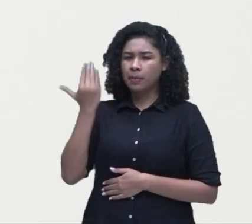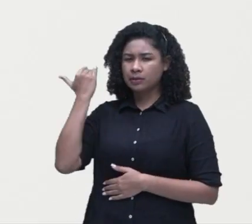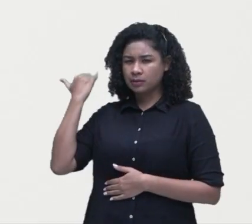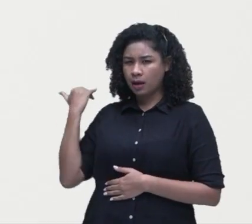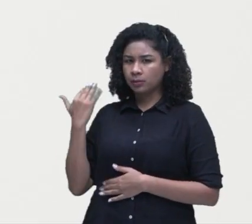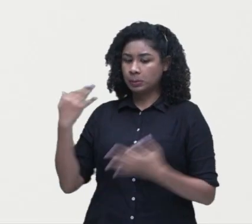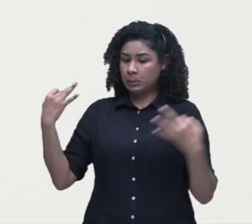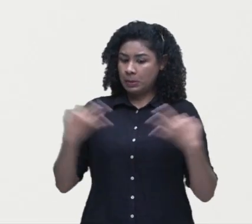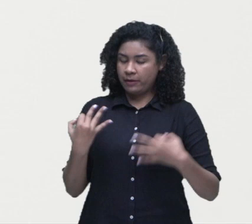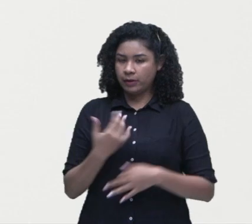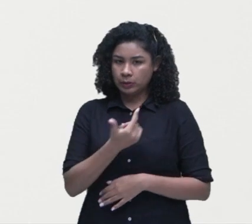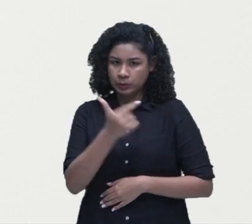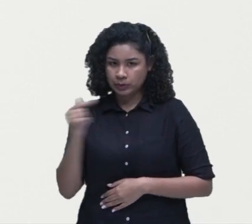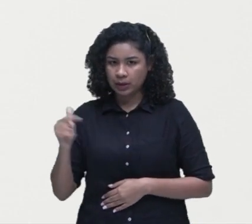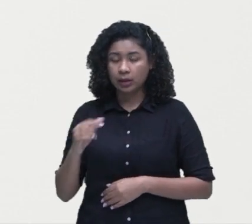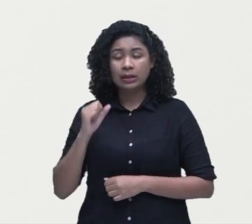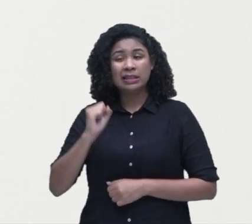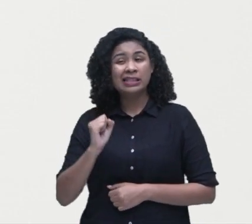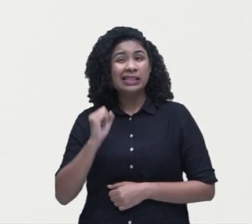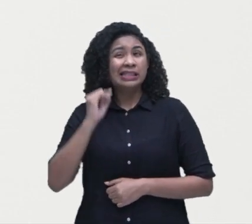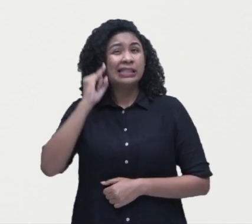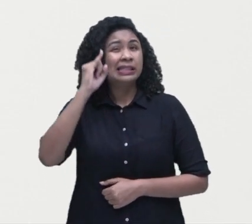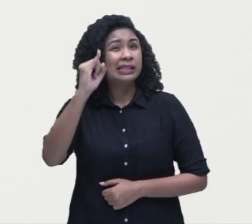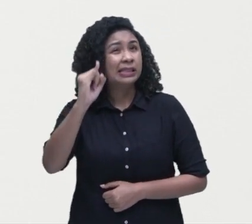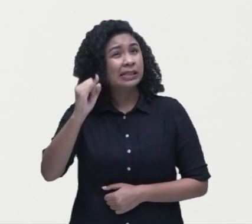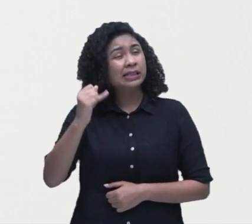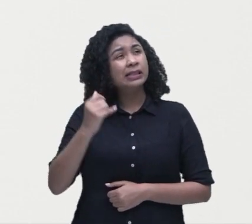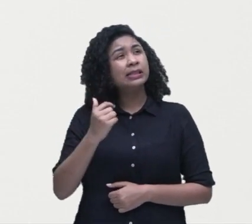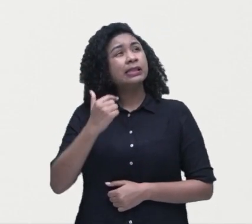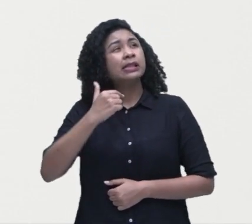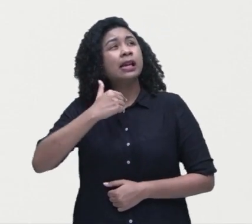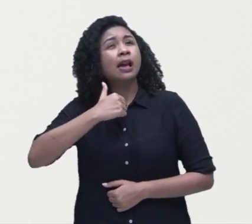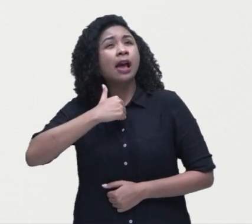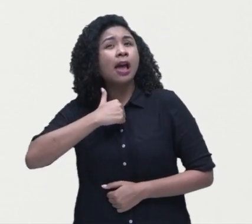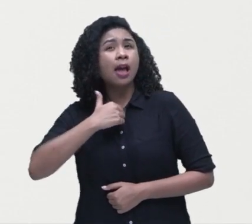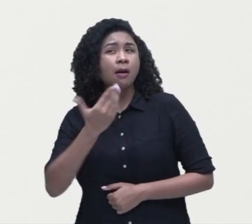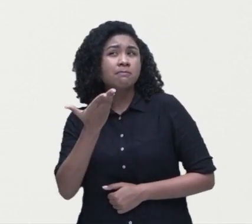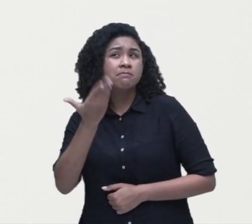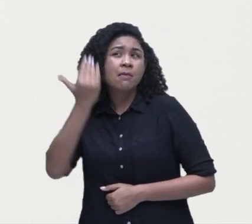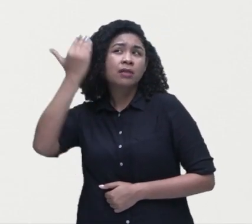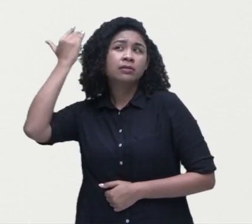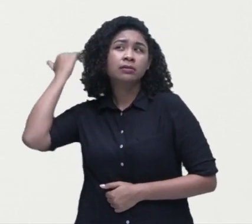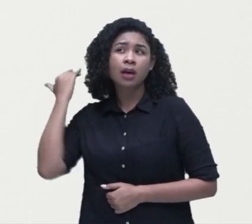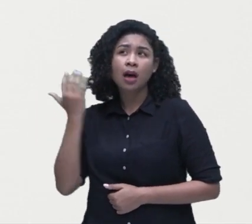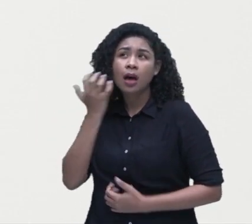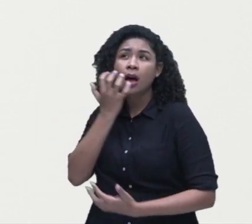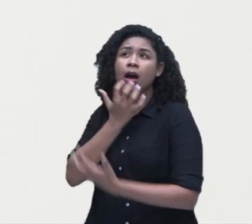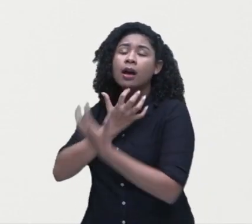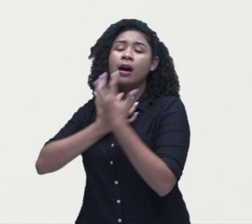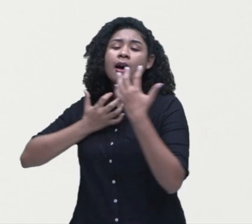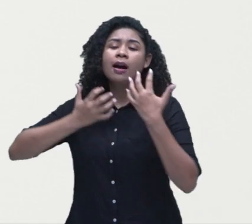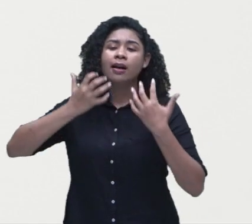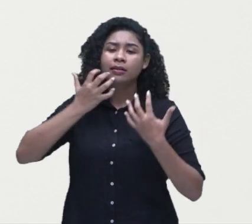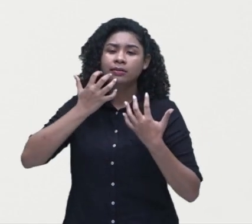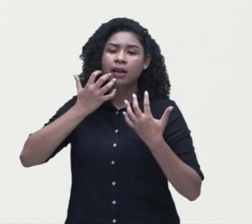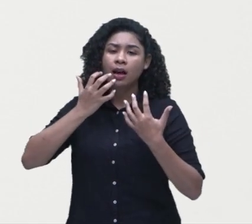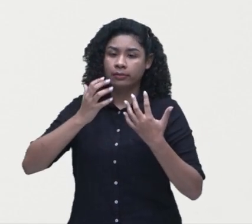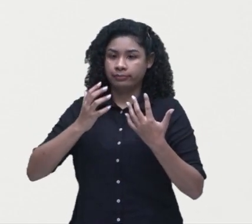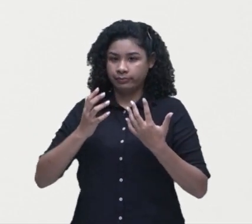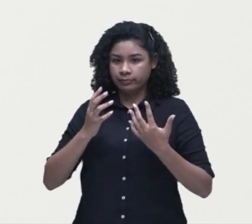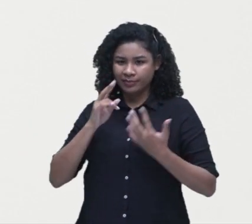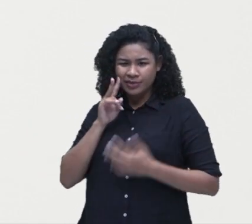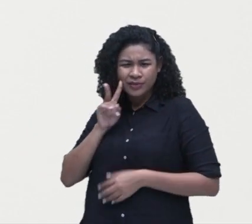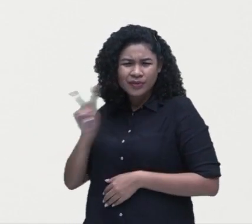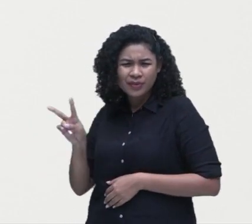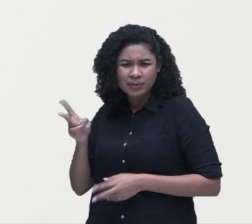se eu cantasse. Veja que todos, né? Só na leitura dá para você perceber